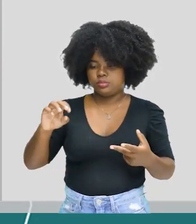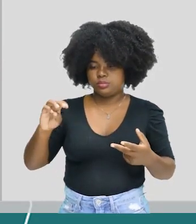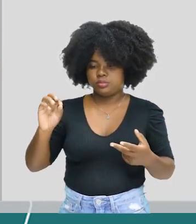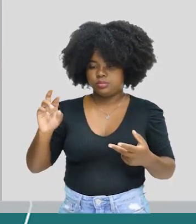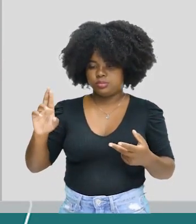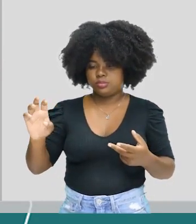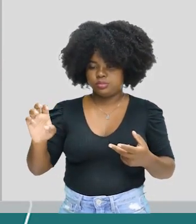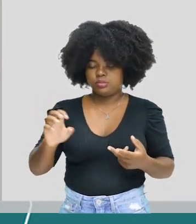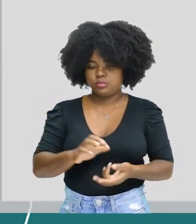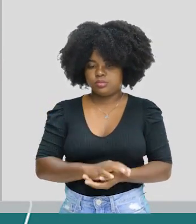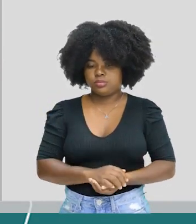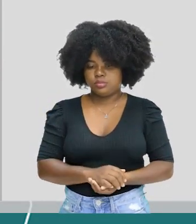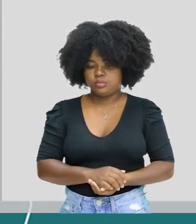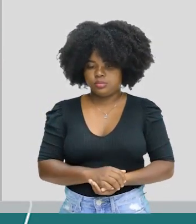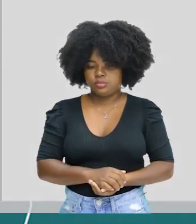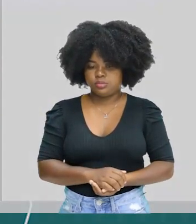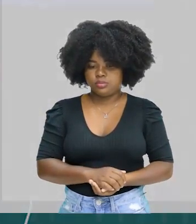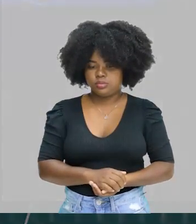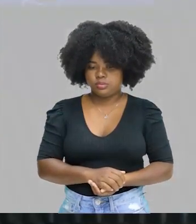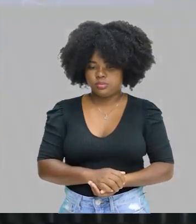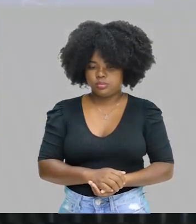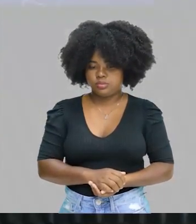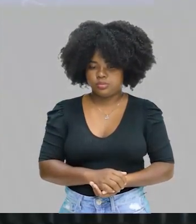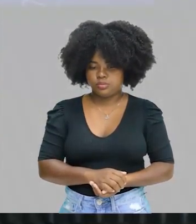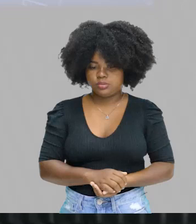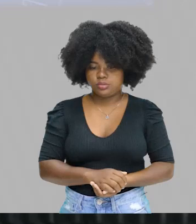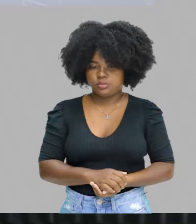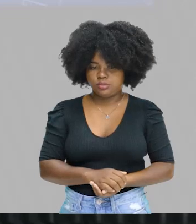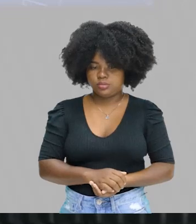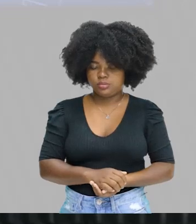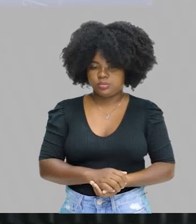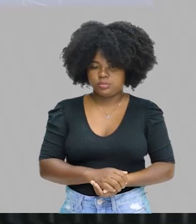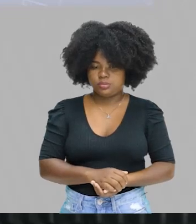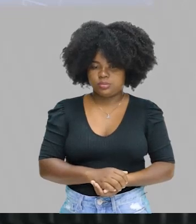com o cinzelamento, esculpida.